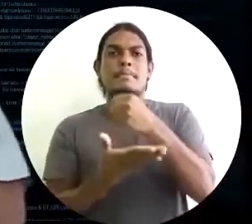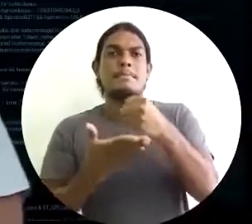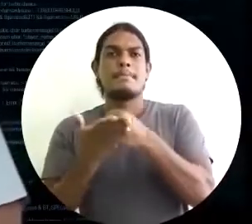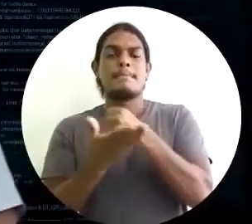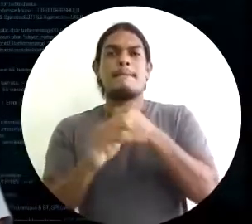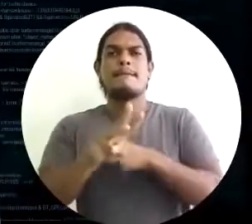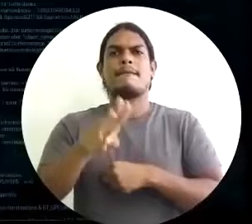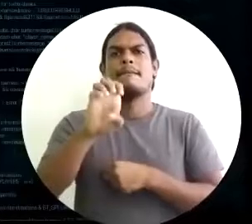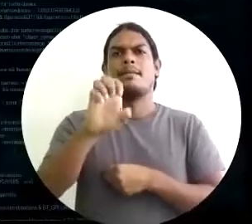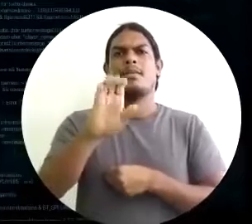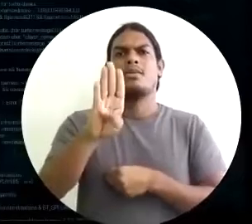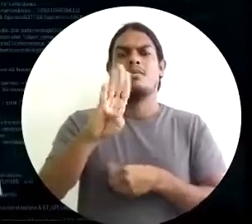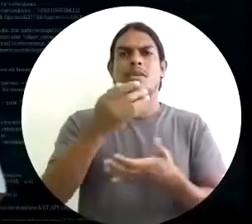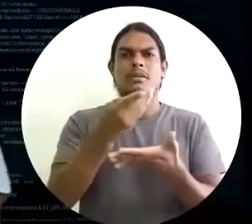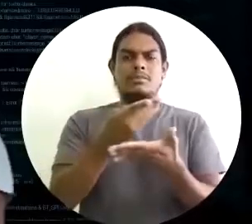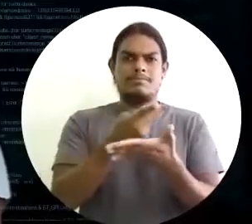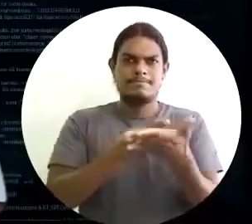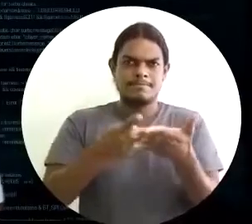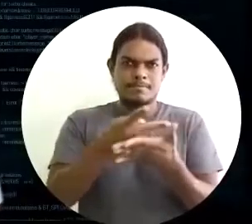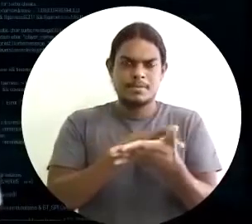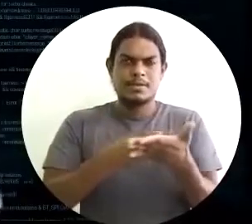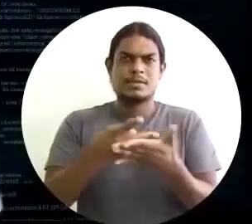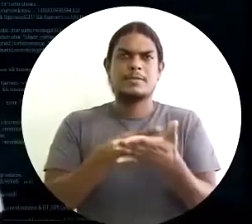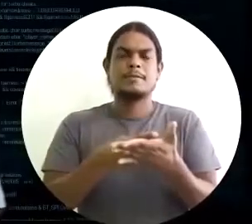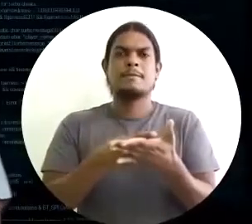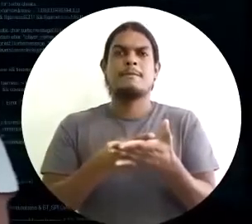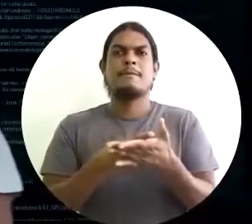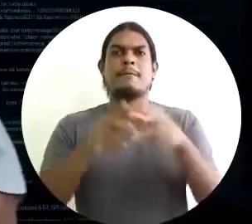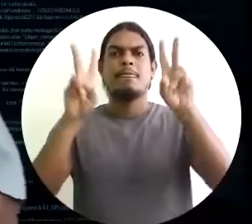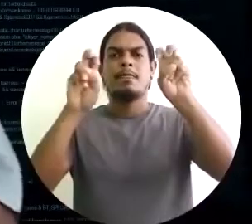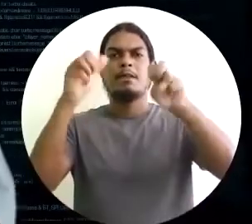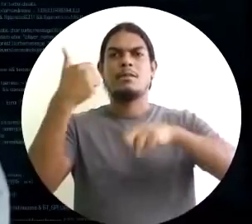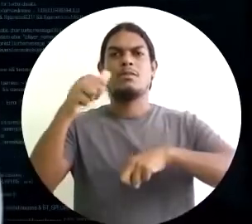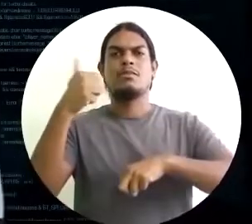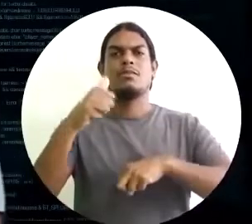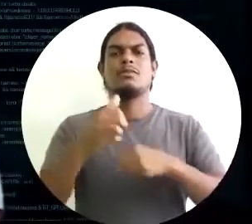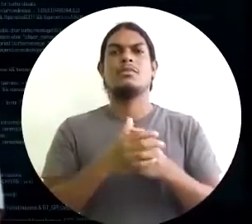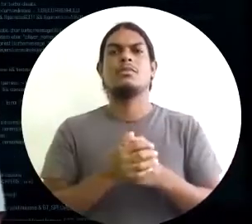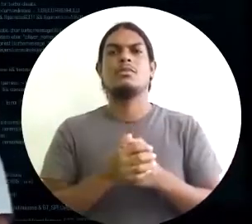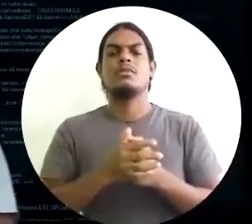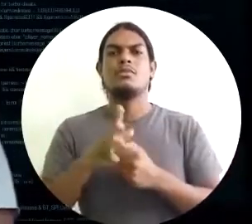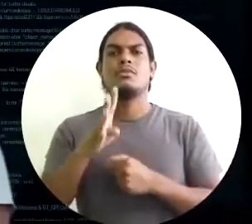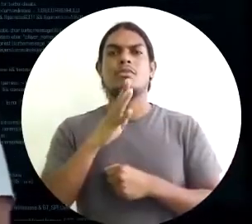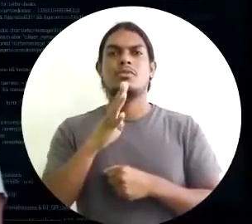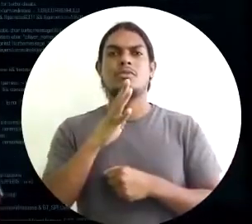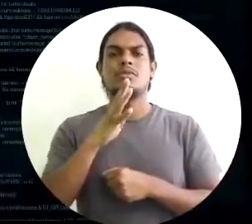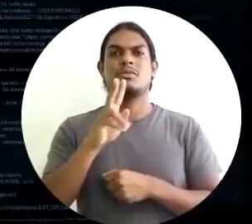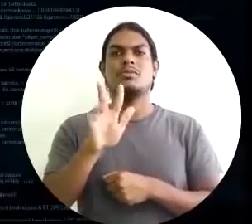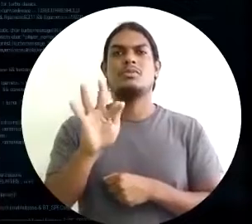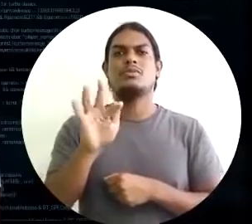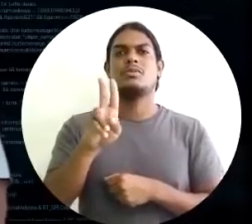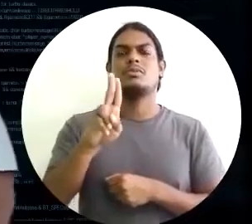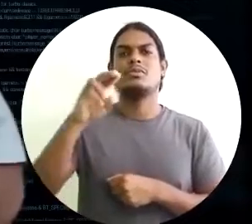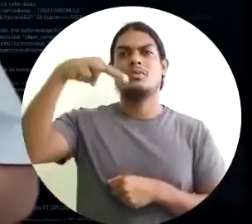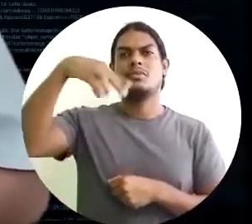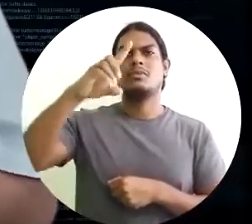Esta é a competência 1, conhecer os fundamentos do Web Design e